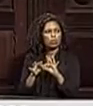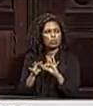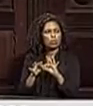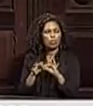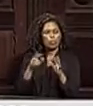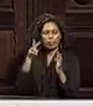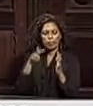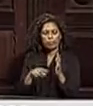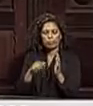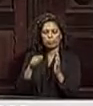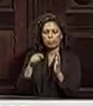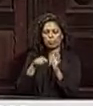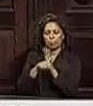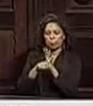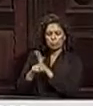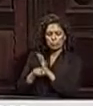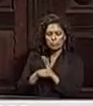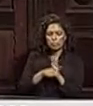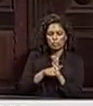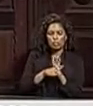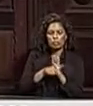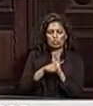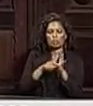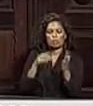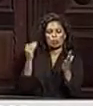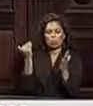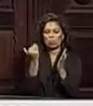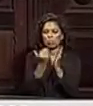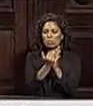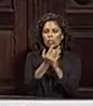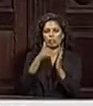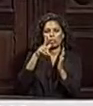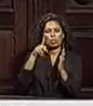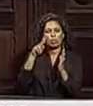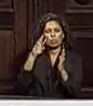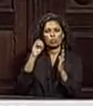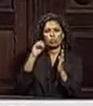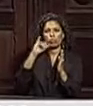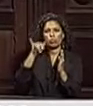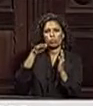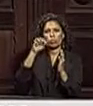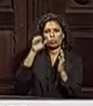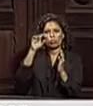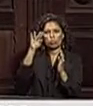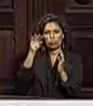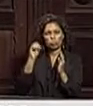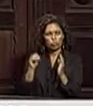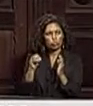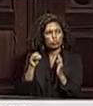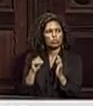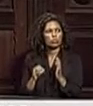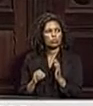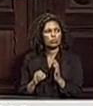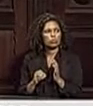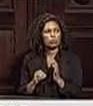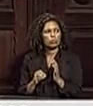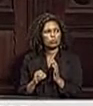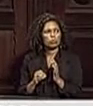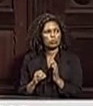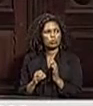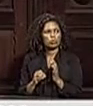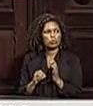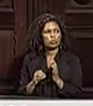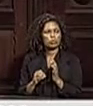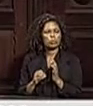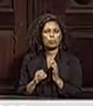projeto é complexo, merece toda a nossa atenção. Em terceiro lugar, deputado André Siciliano, eu falei ali ao microfone de aparte, queria até esclarecer,